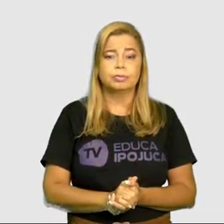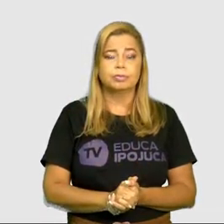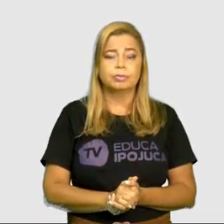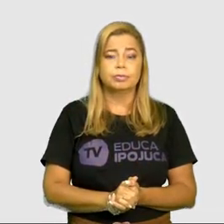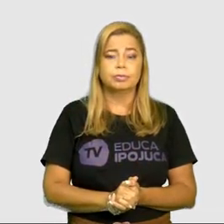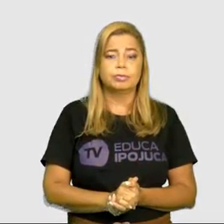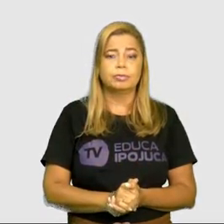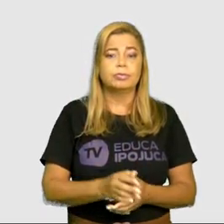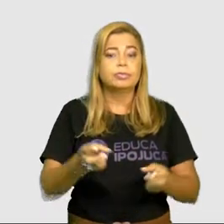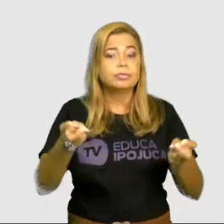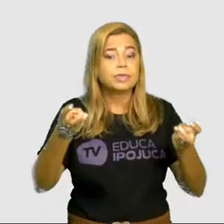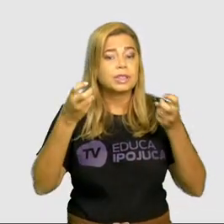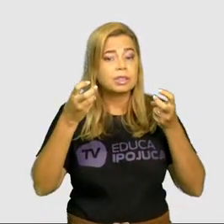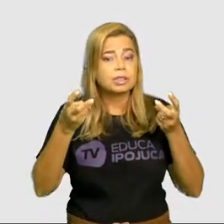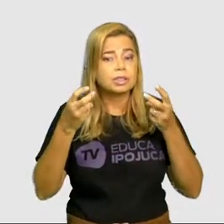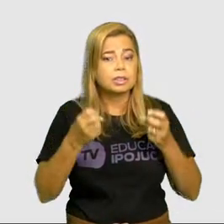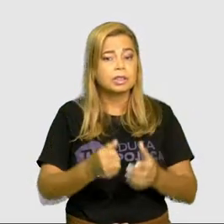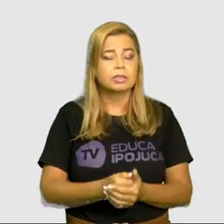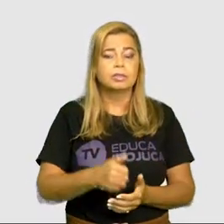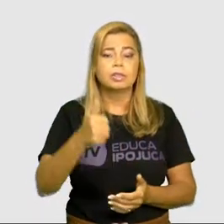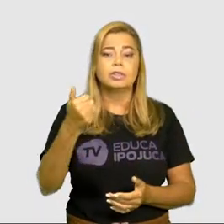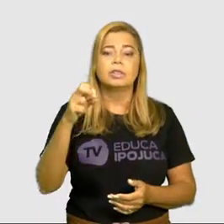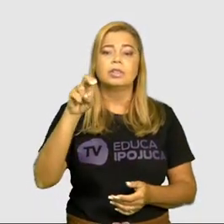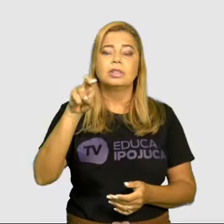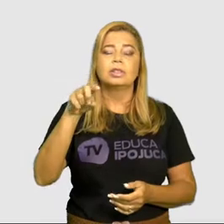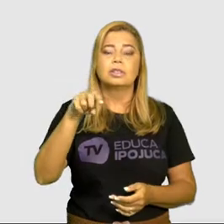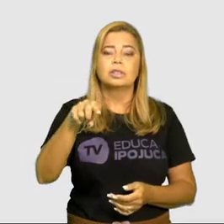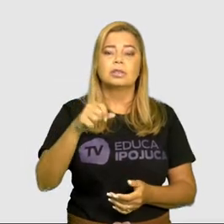nós temos a 15